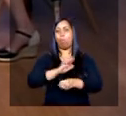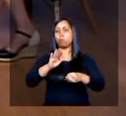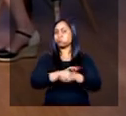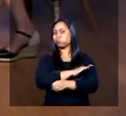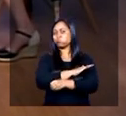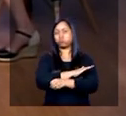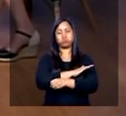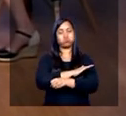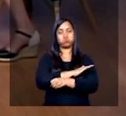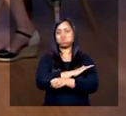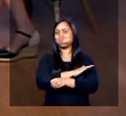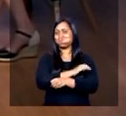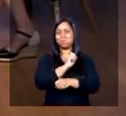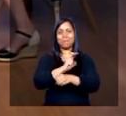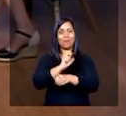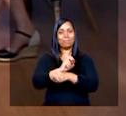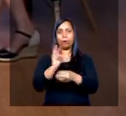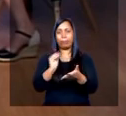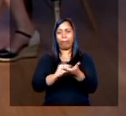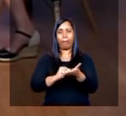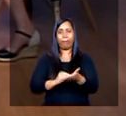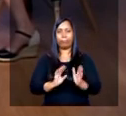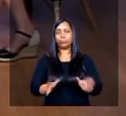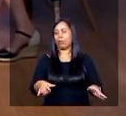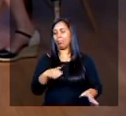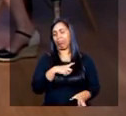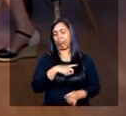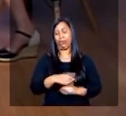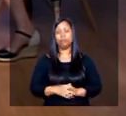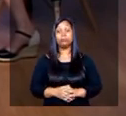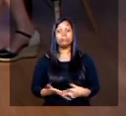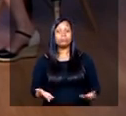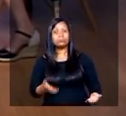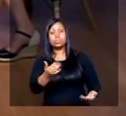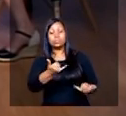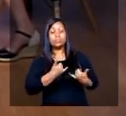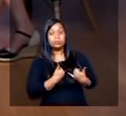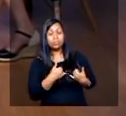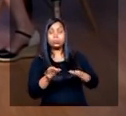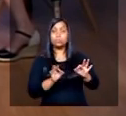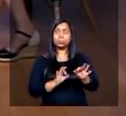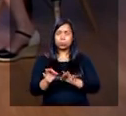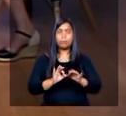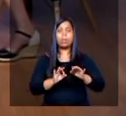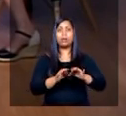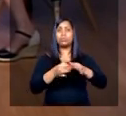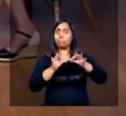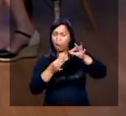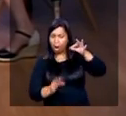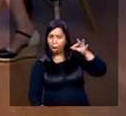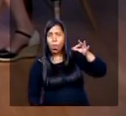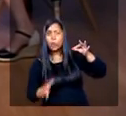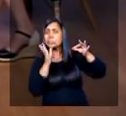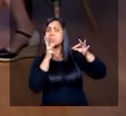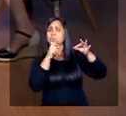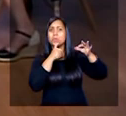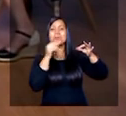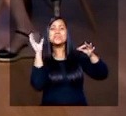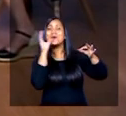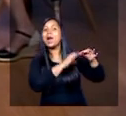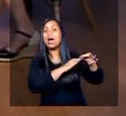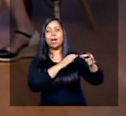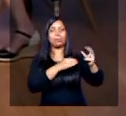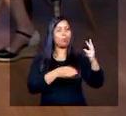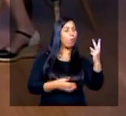porque as vagas estão todas preenchidas por enquanto. Sim, porque pelo que vocês estão me dizendo, é um trabalho de longo prazo. Não, você não vai atender essa